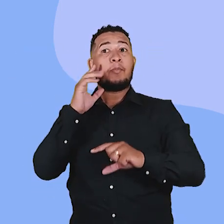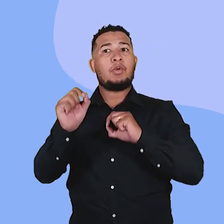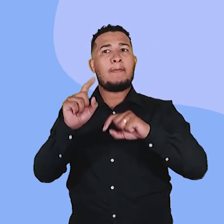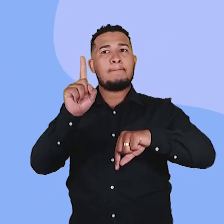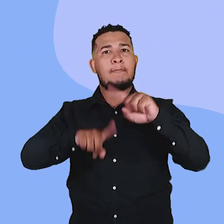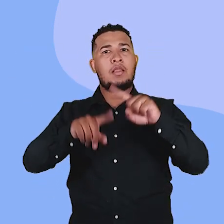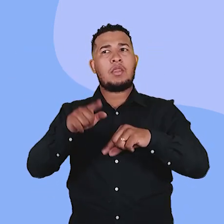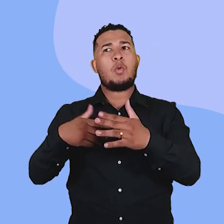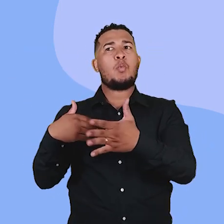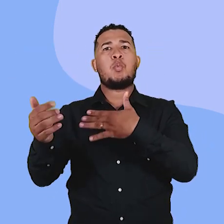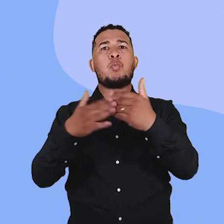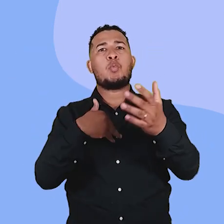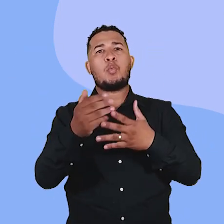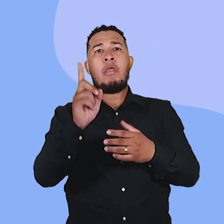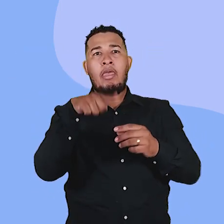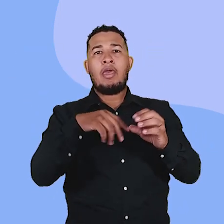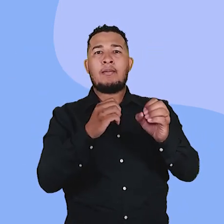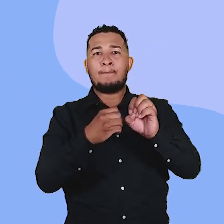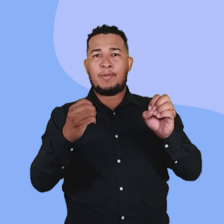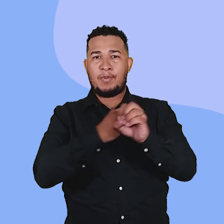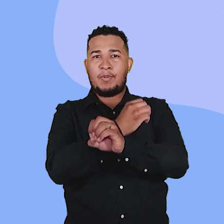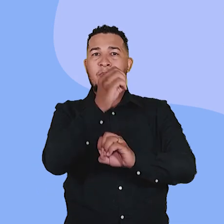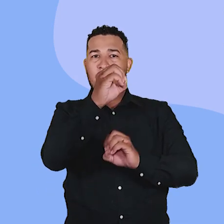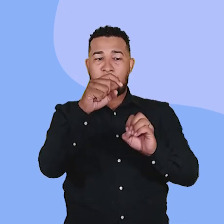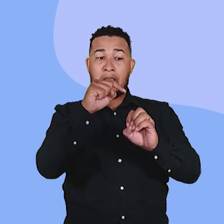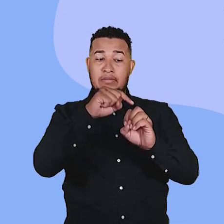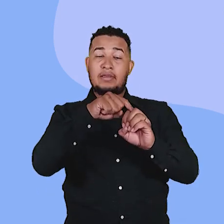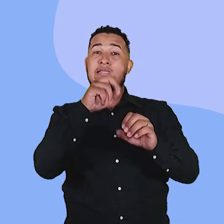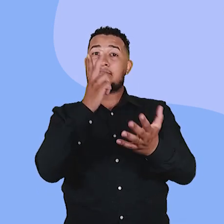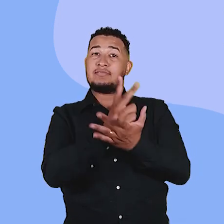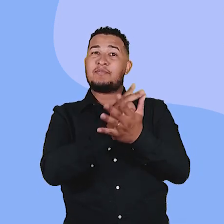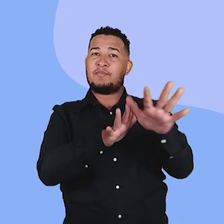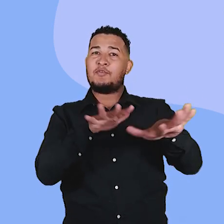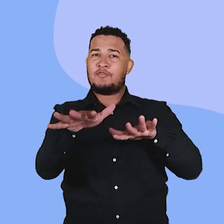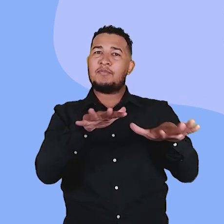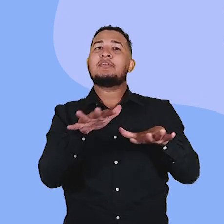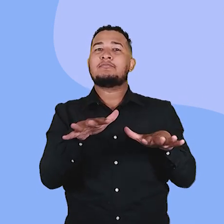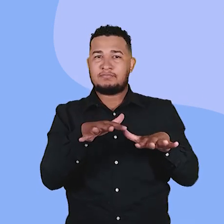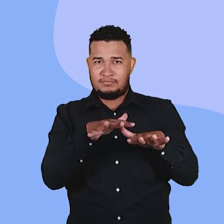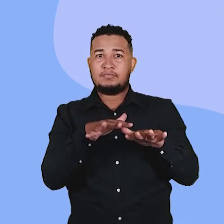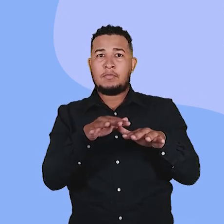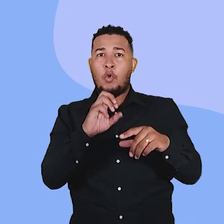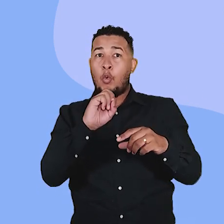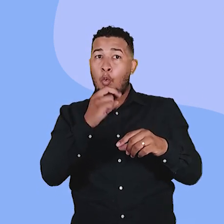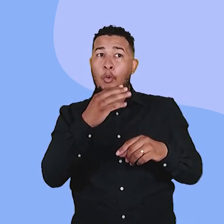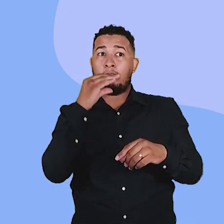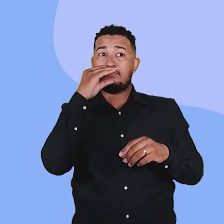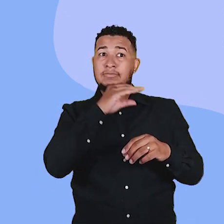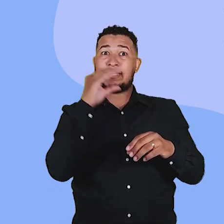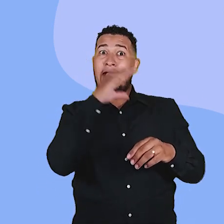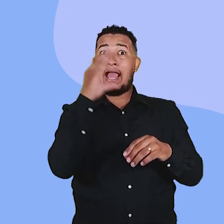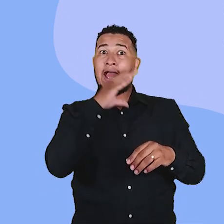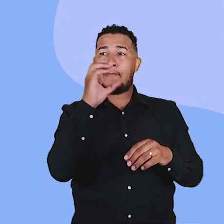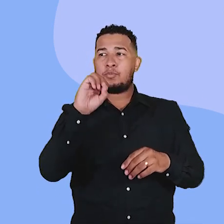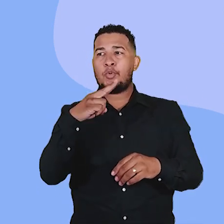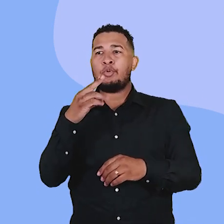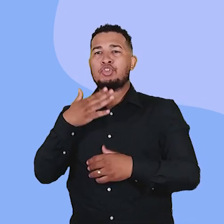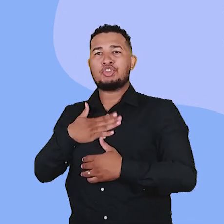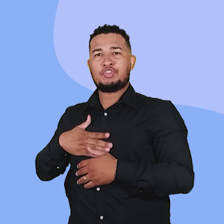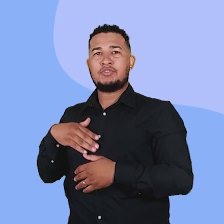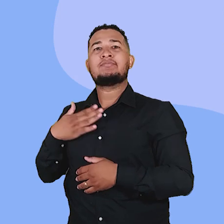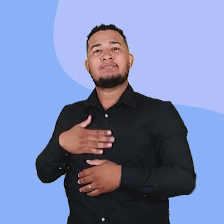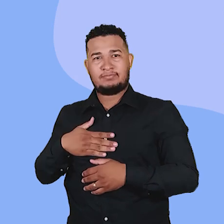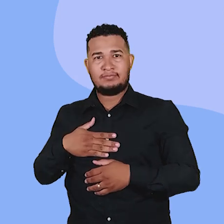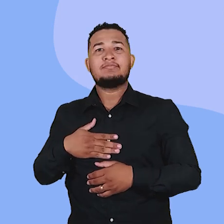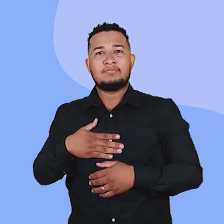formado de moléculas e que esses estão em movimento, mais intenso ou menos intenso, com maior ou